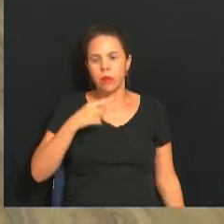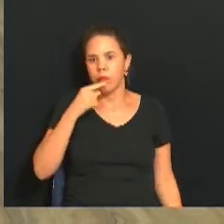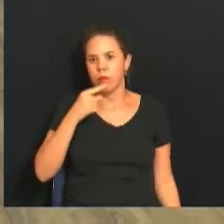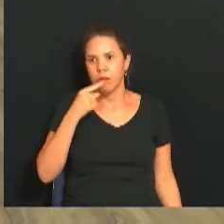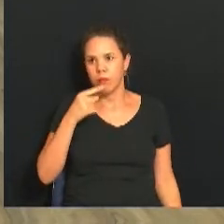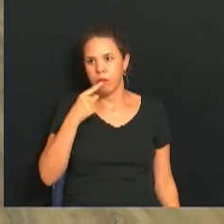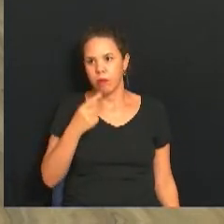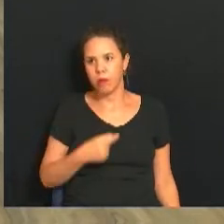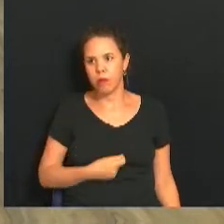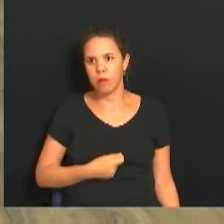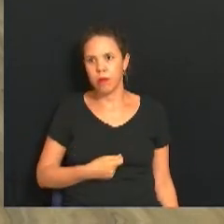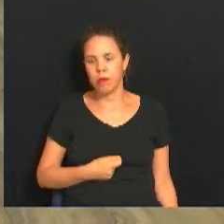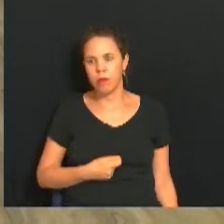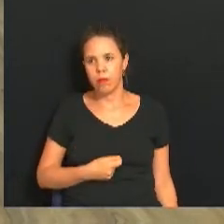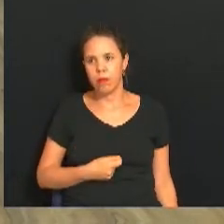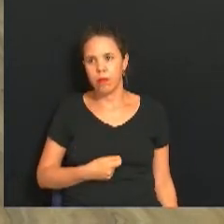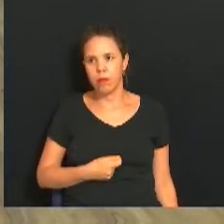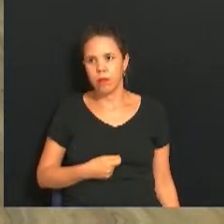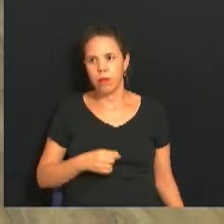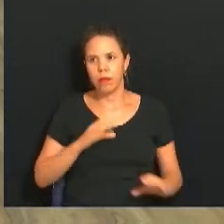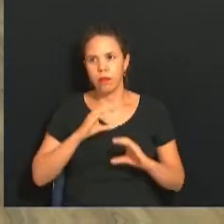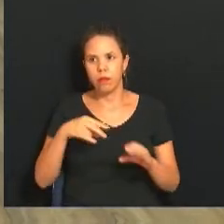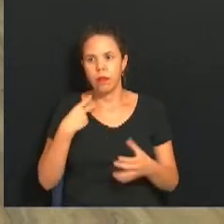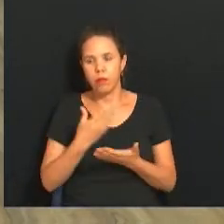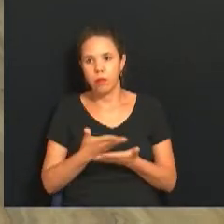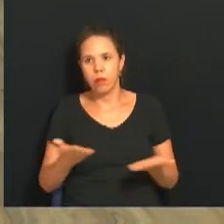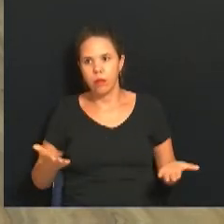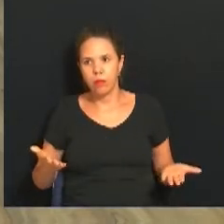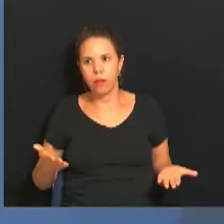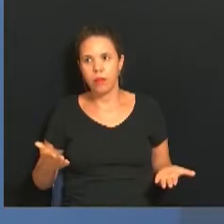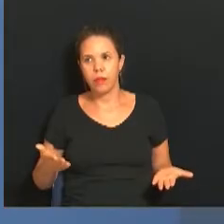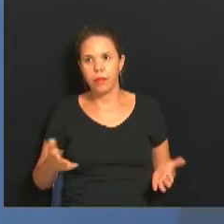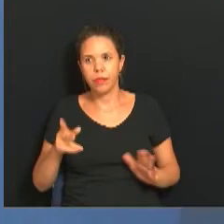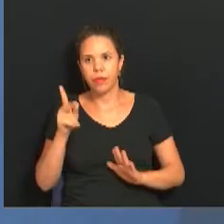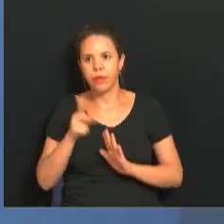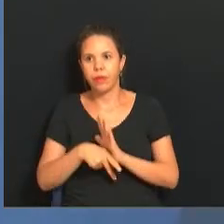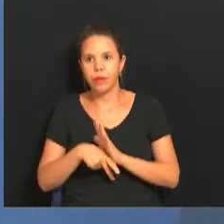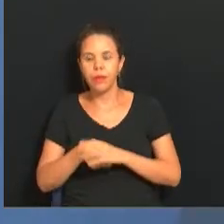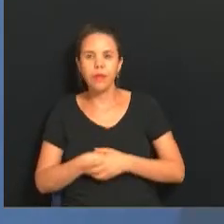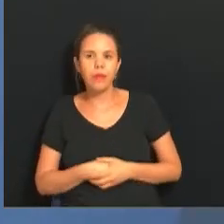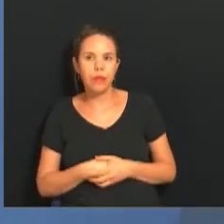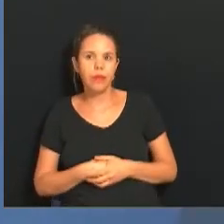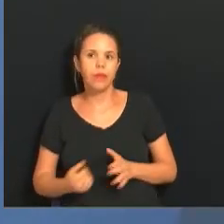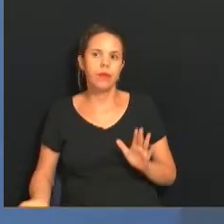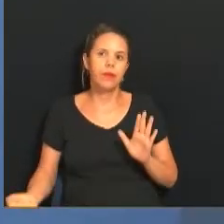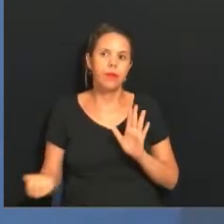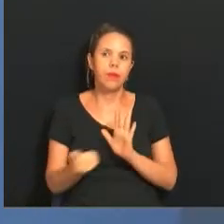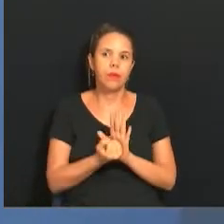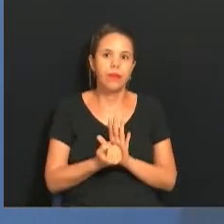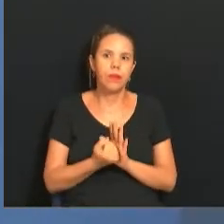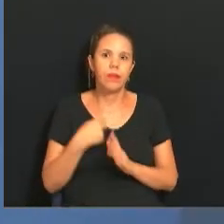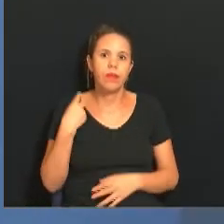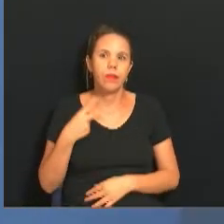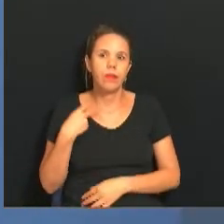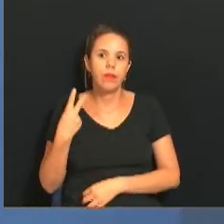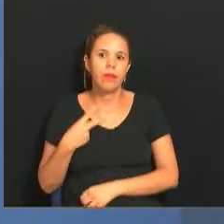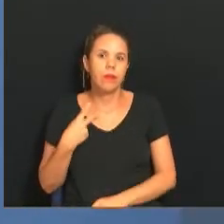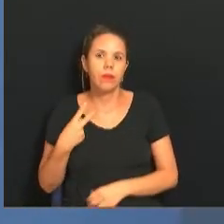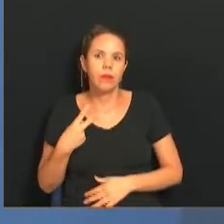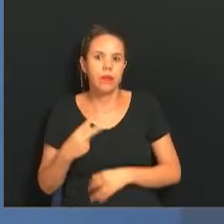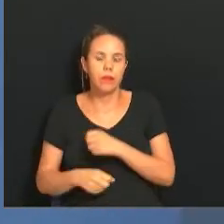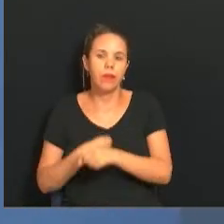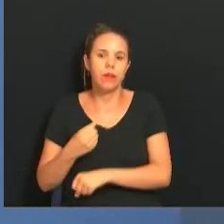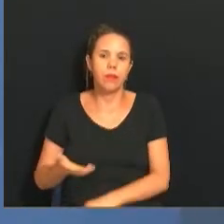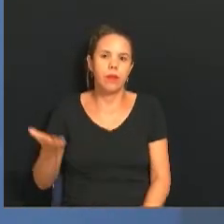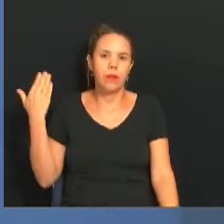A gente vai falar agora do comunicado de vereadores. Esse projeto foi protocolado pelo vereador no ano